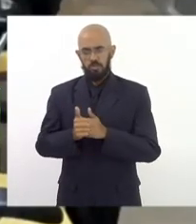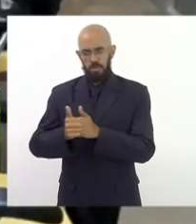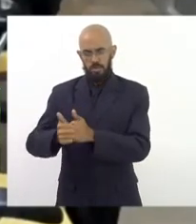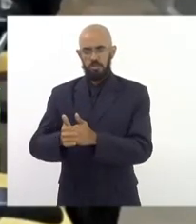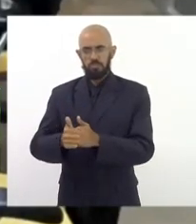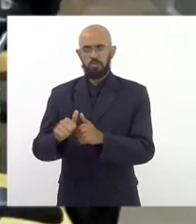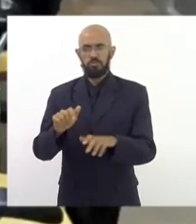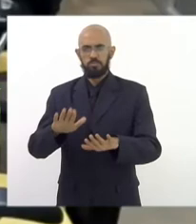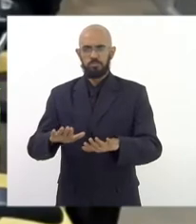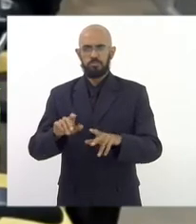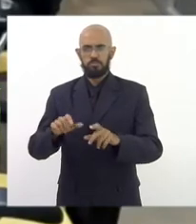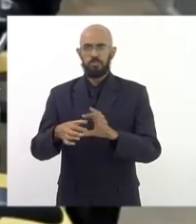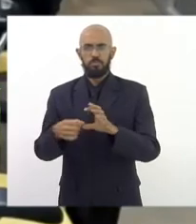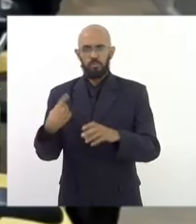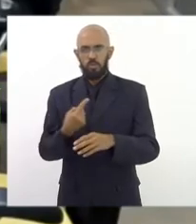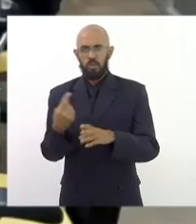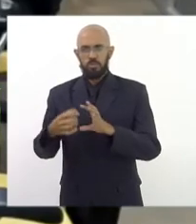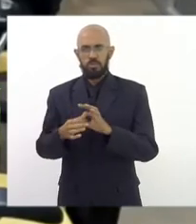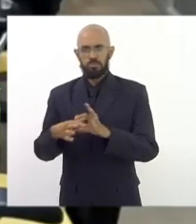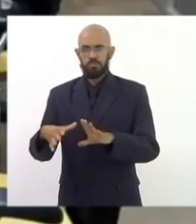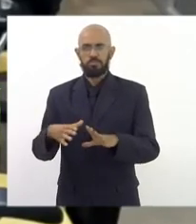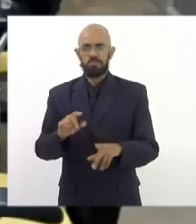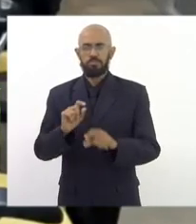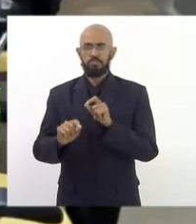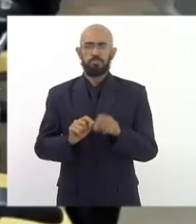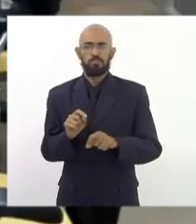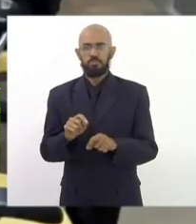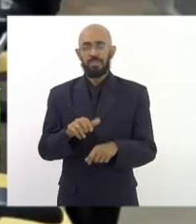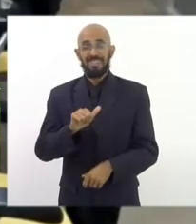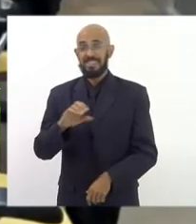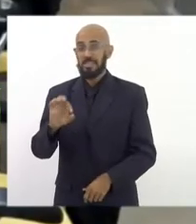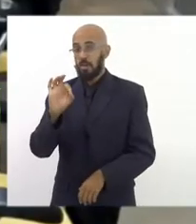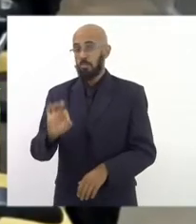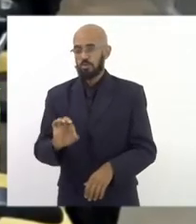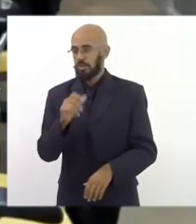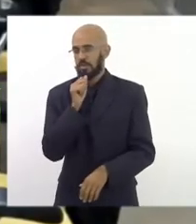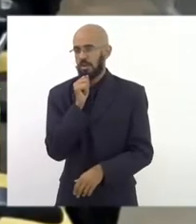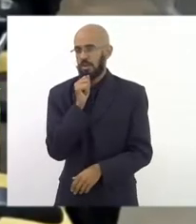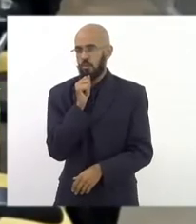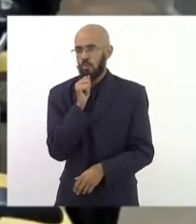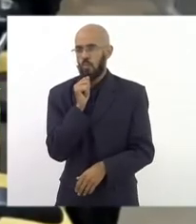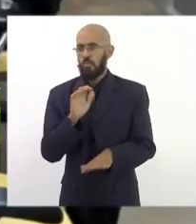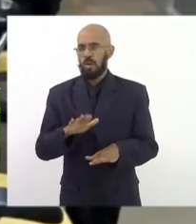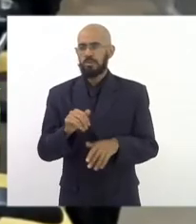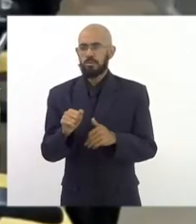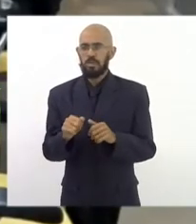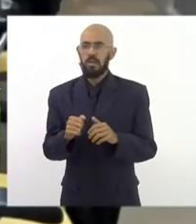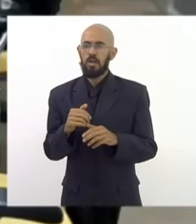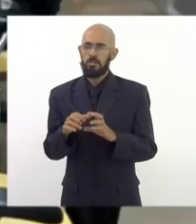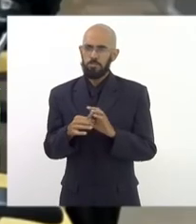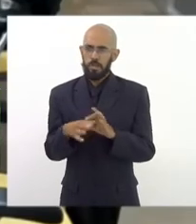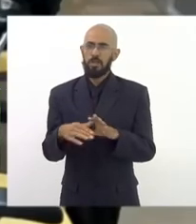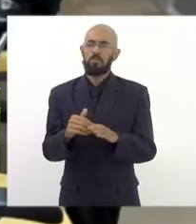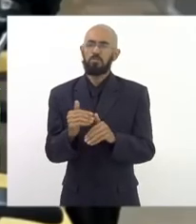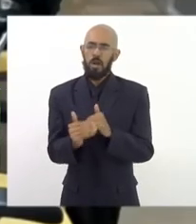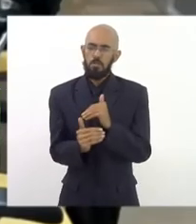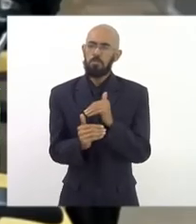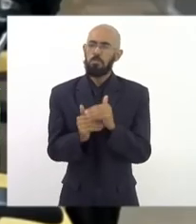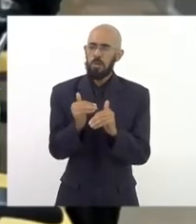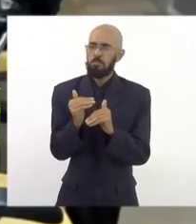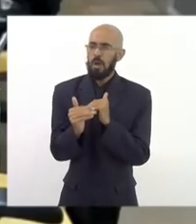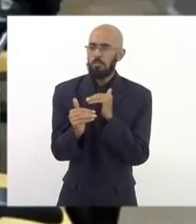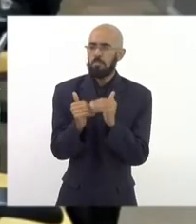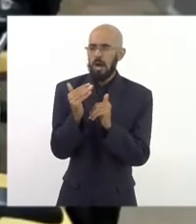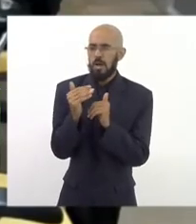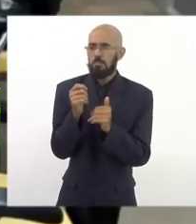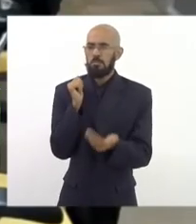mas a gente está liberando, ainda não está 100%, mas estamos liberando passo a passo os pagamentos para